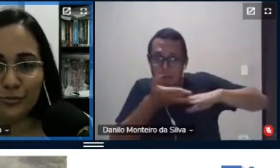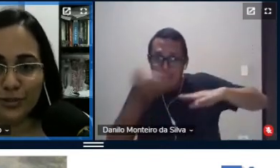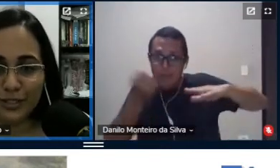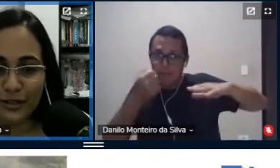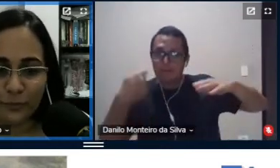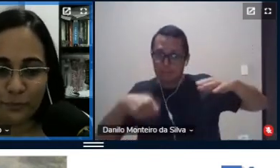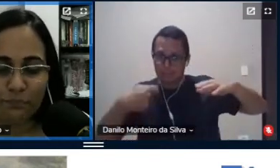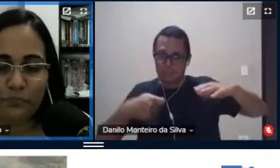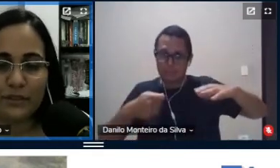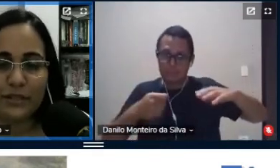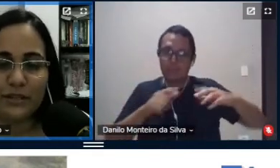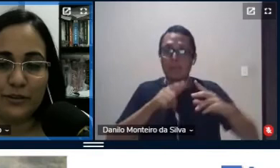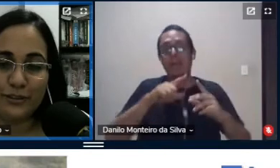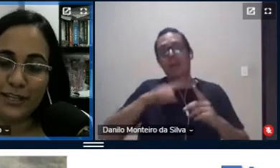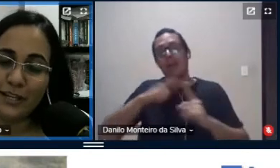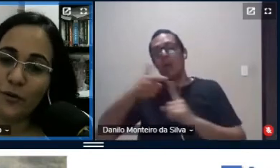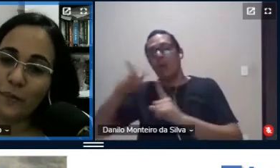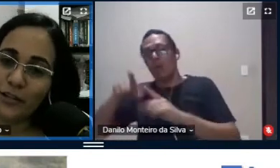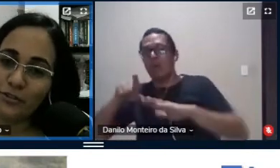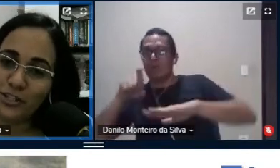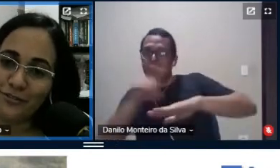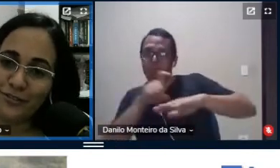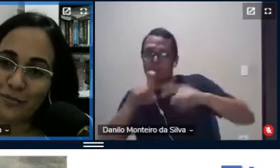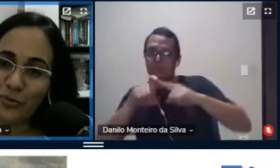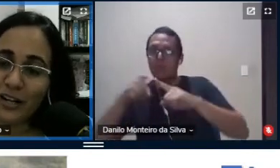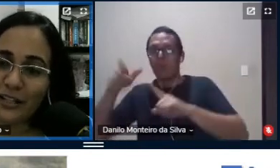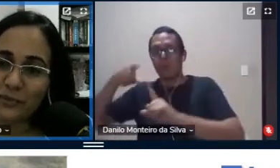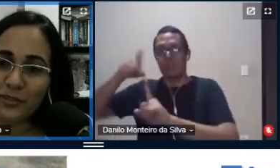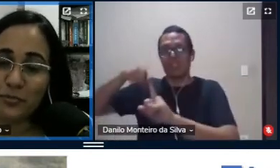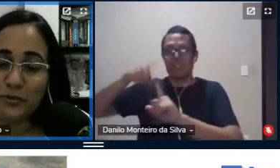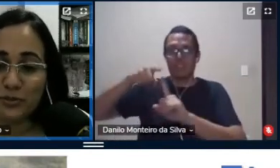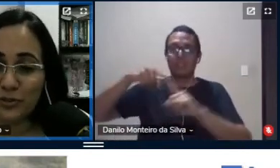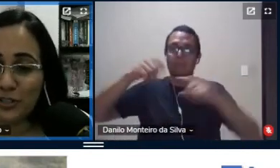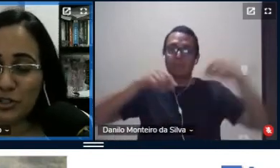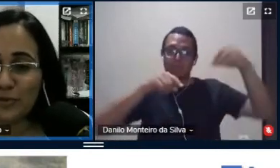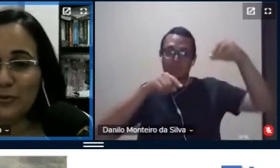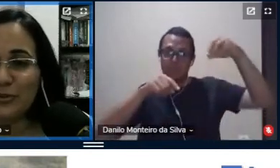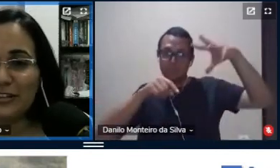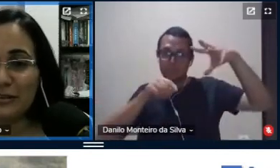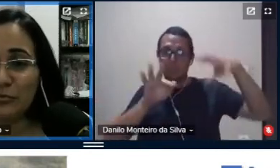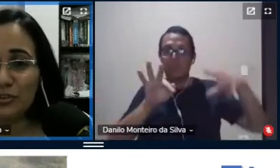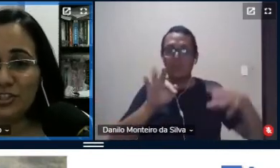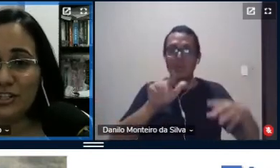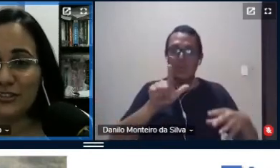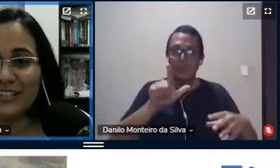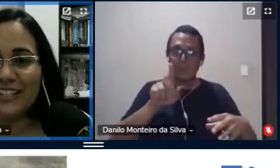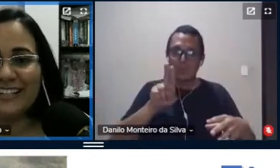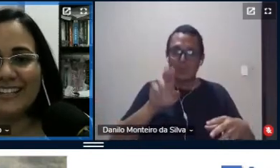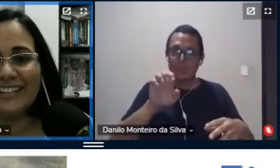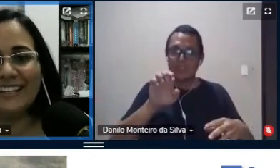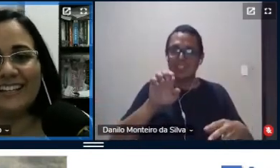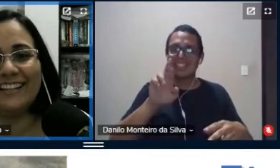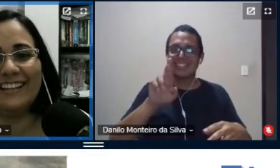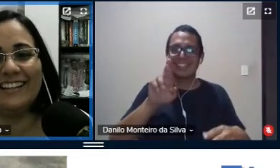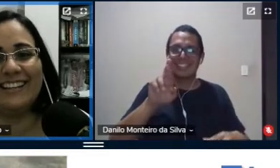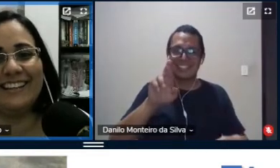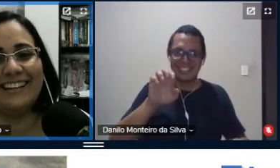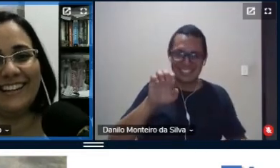Ele é super legal. Eu até queria comprar no dia, eu fiquei empolgada, mas o professor não deixou para não gastar muito dinheiro.